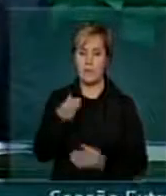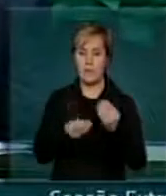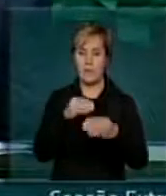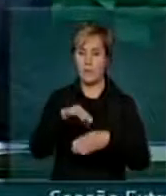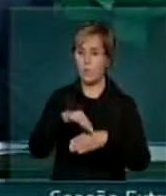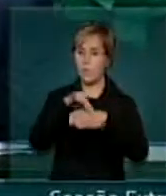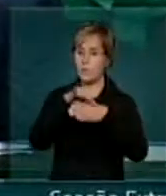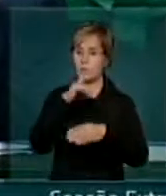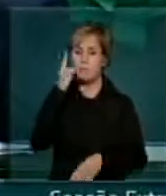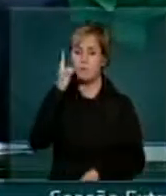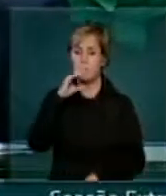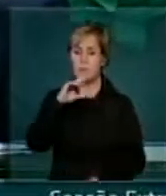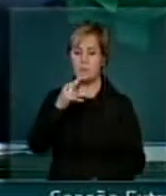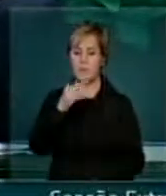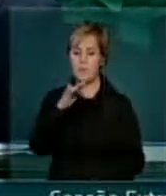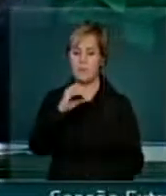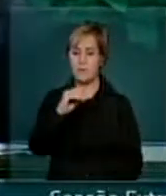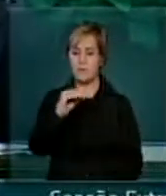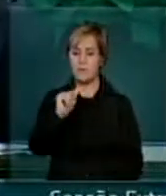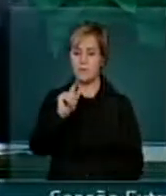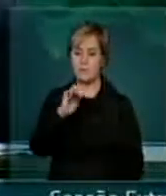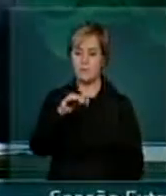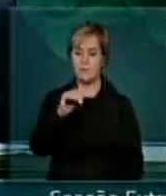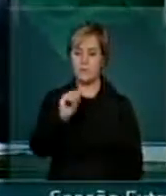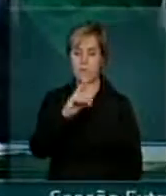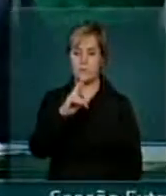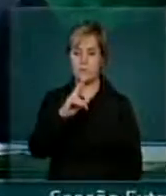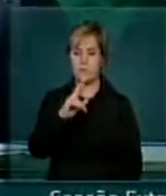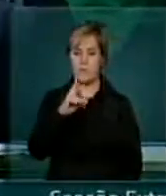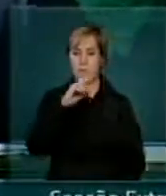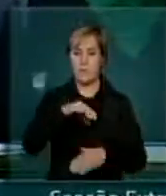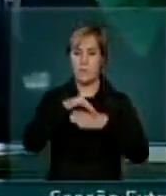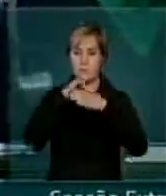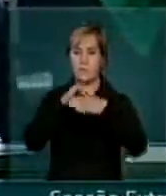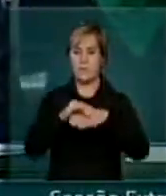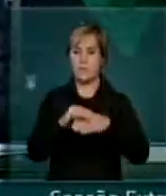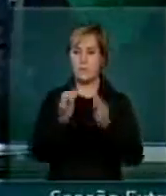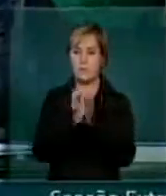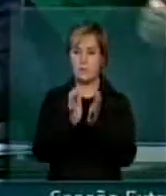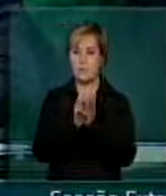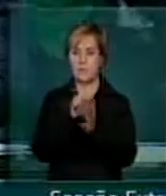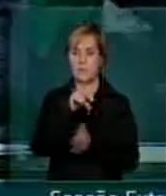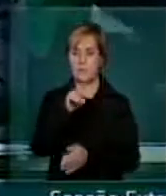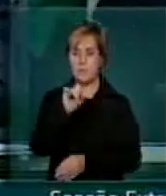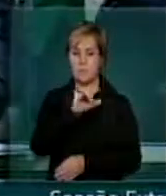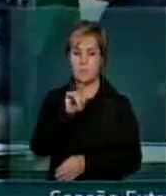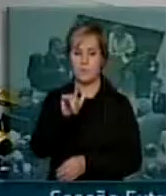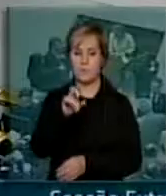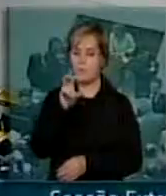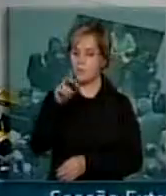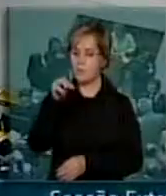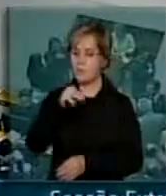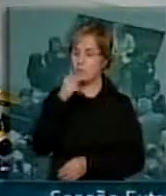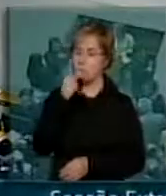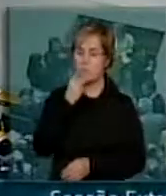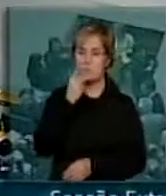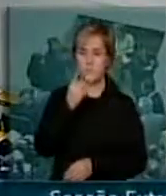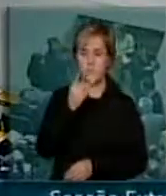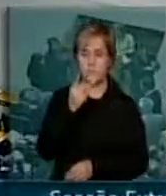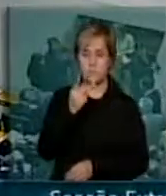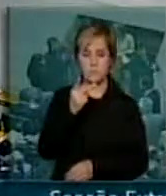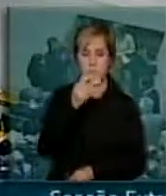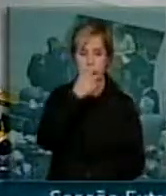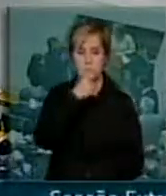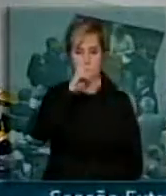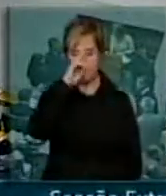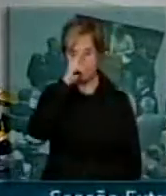Deputado Chico Alencar, que falará pela liderança do PSOL pelo prazo máximo de 5 minutos. Senhor presidente, quero já deixar registrado